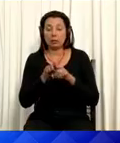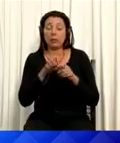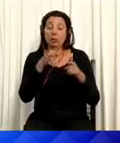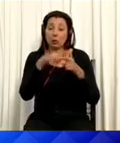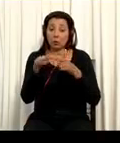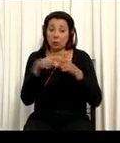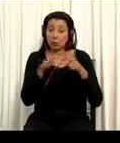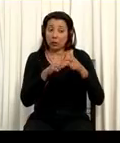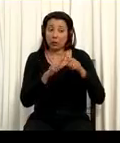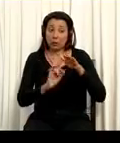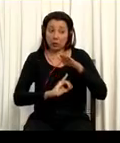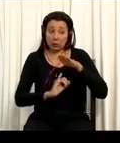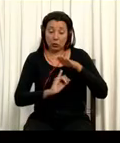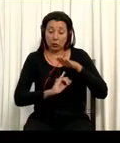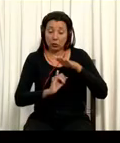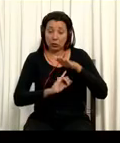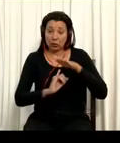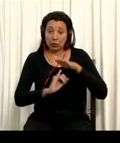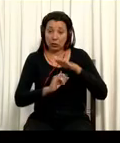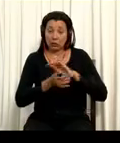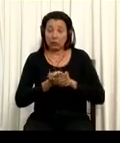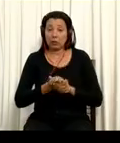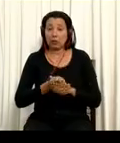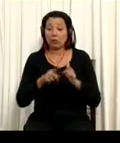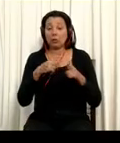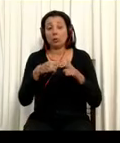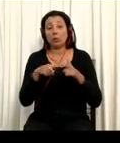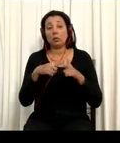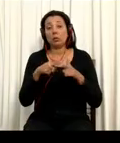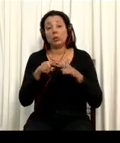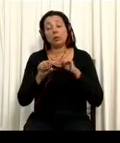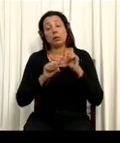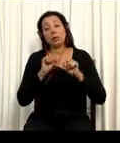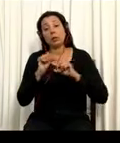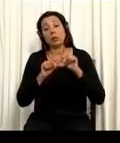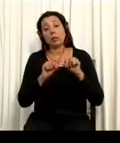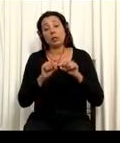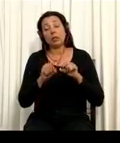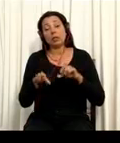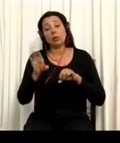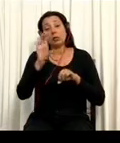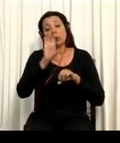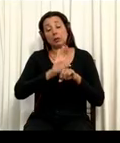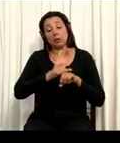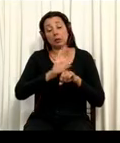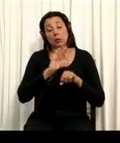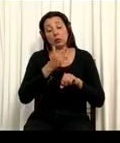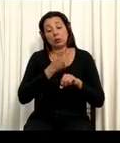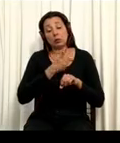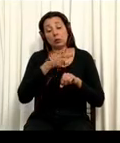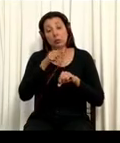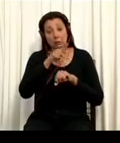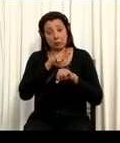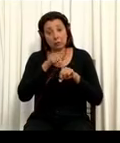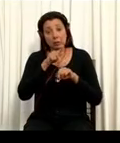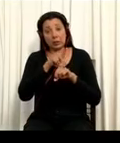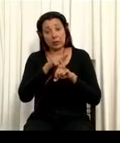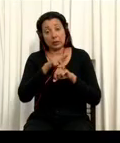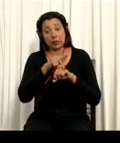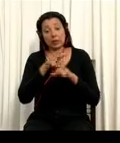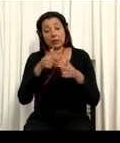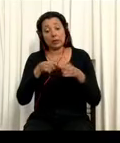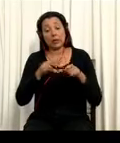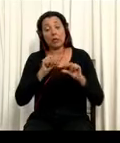também institucional, uma crise do capitalismo no nosso país, que